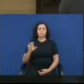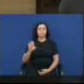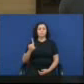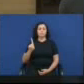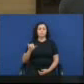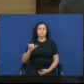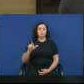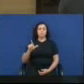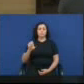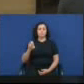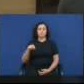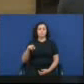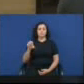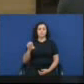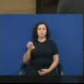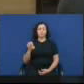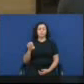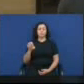Edilene Muzi